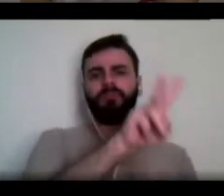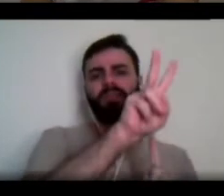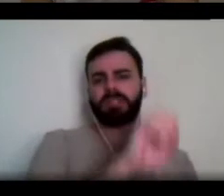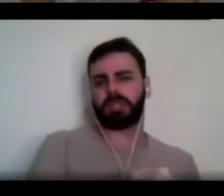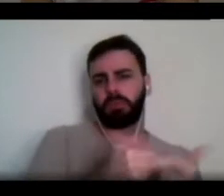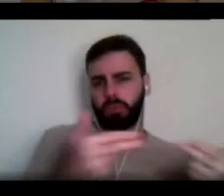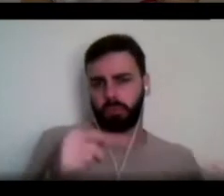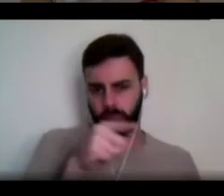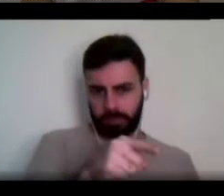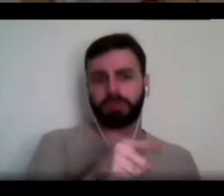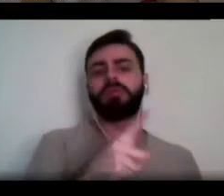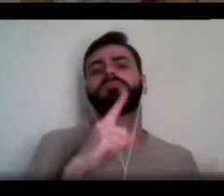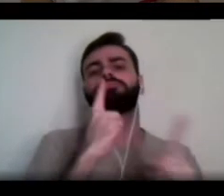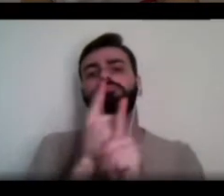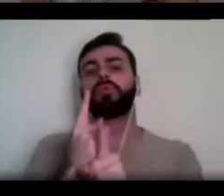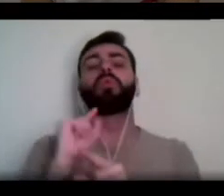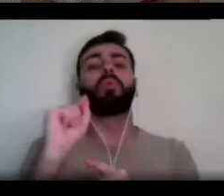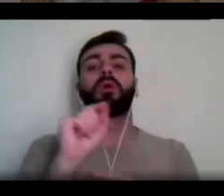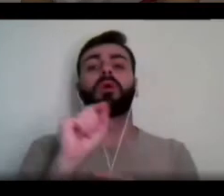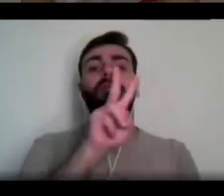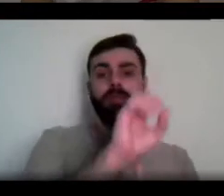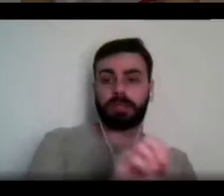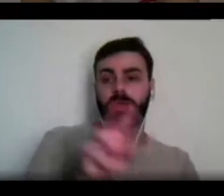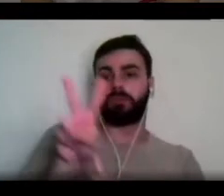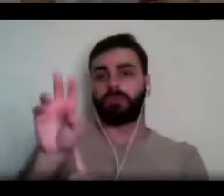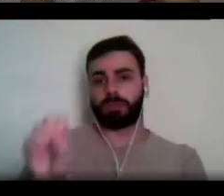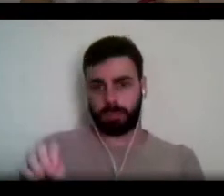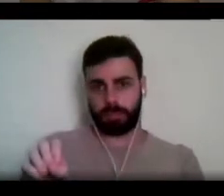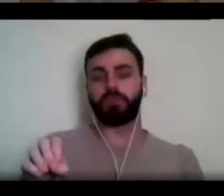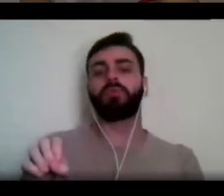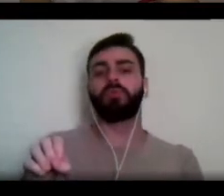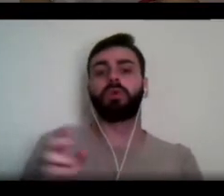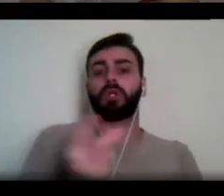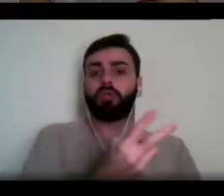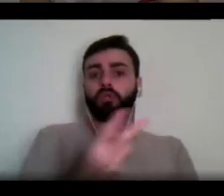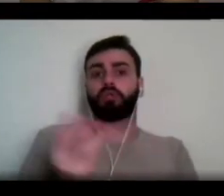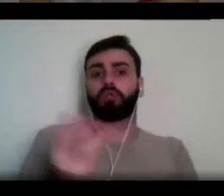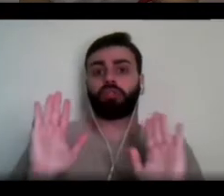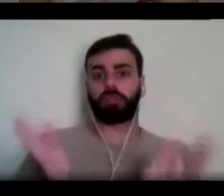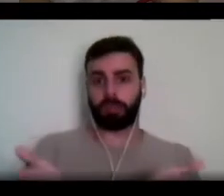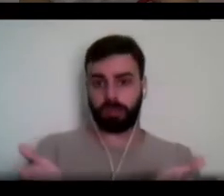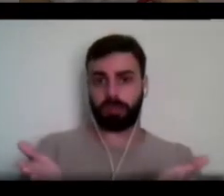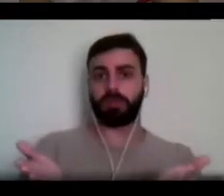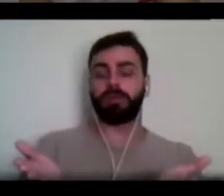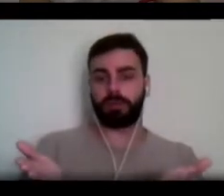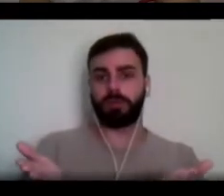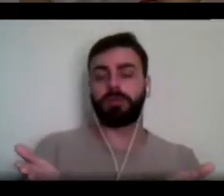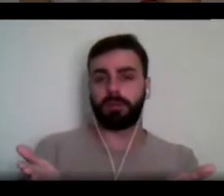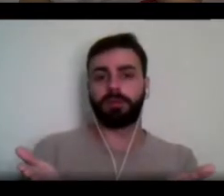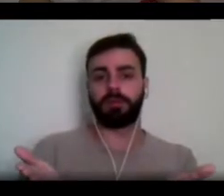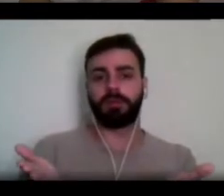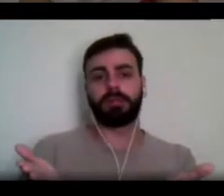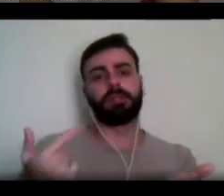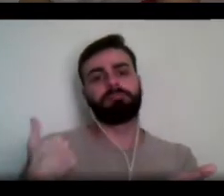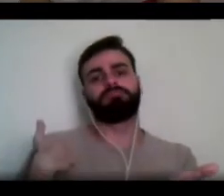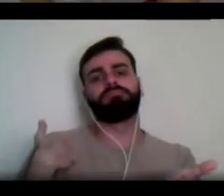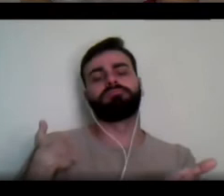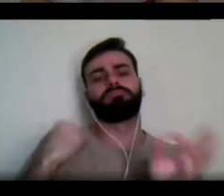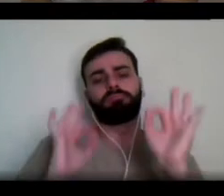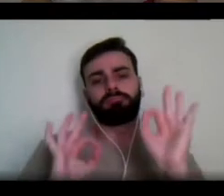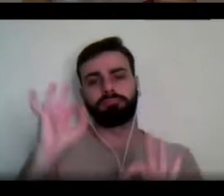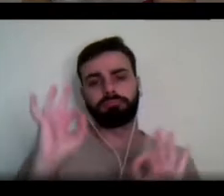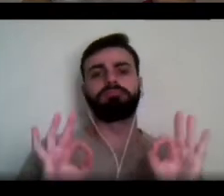2 V0s, certo? Com esses 2 V0s, eu faço esses 3 gráficos aqui,